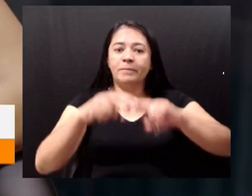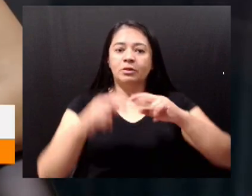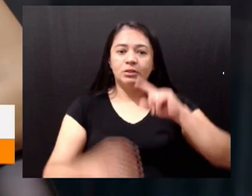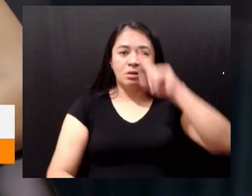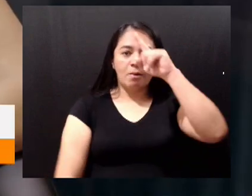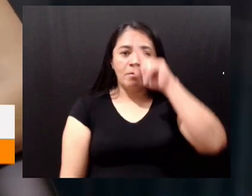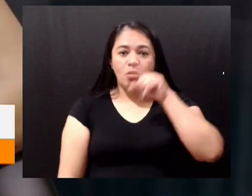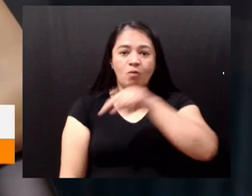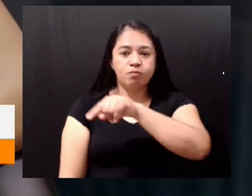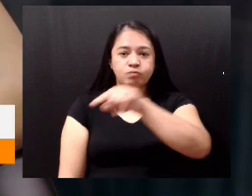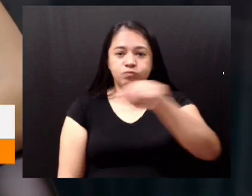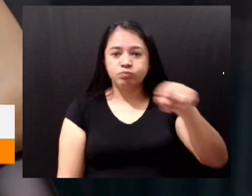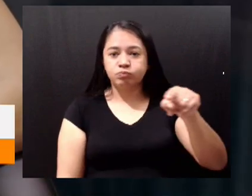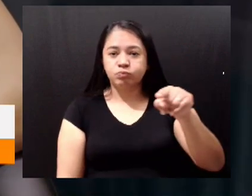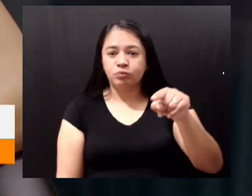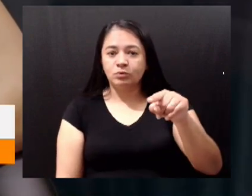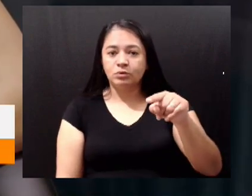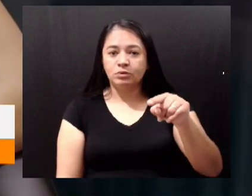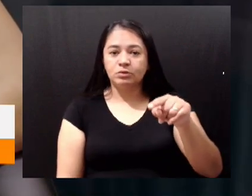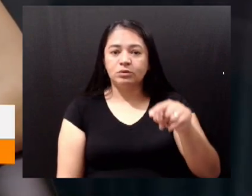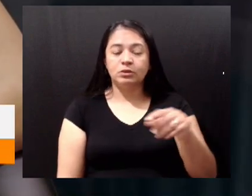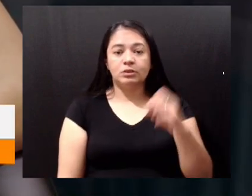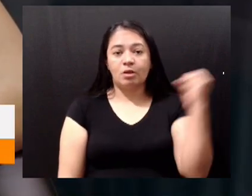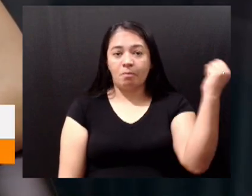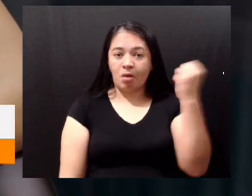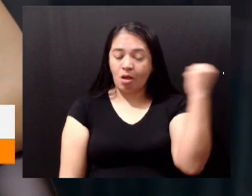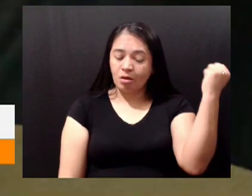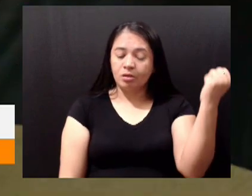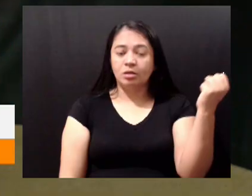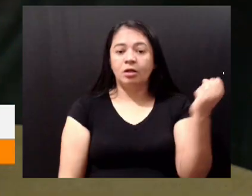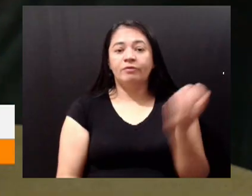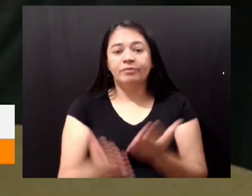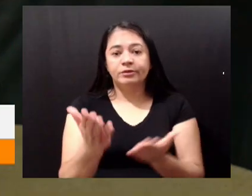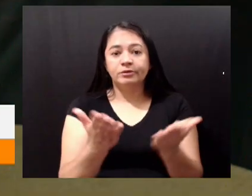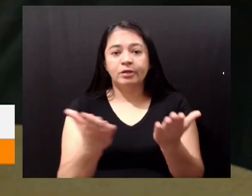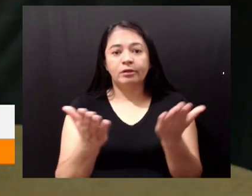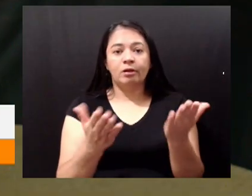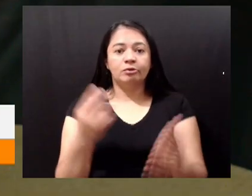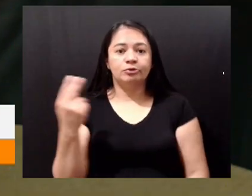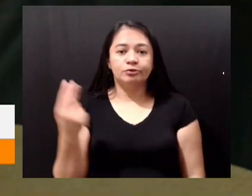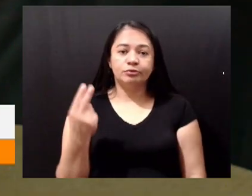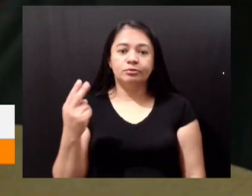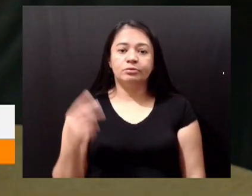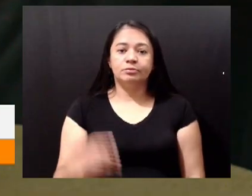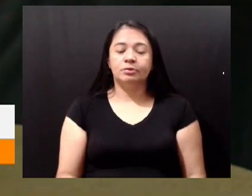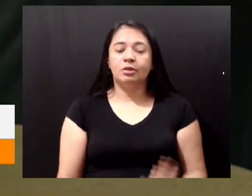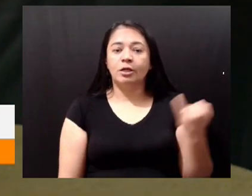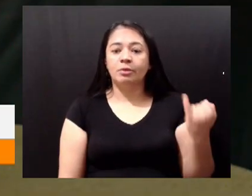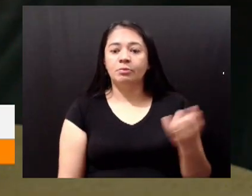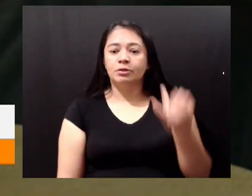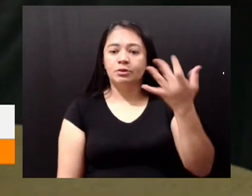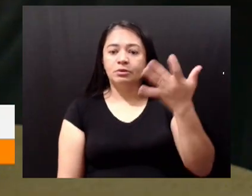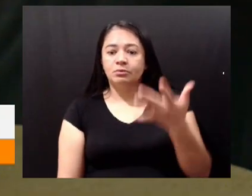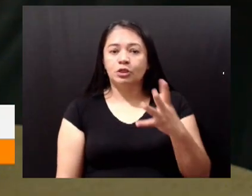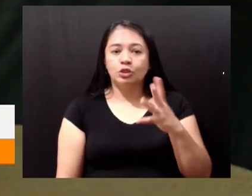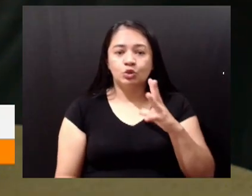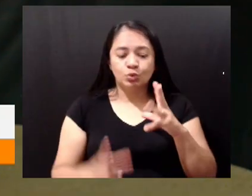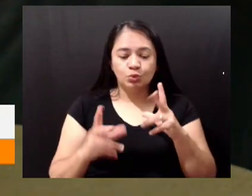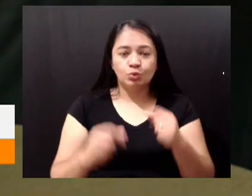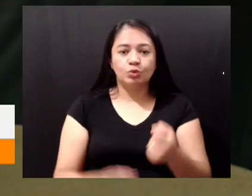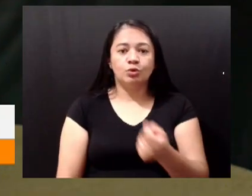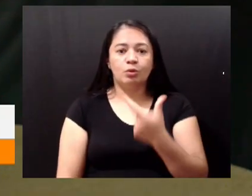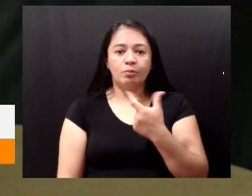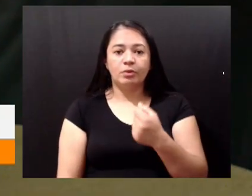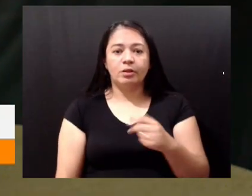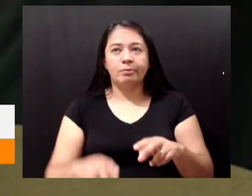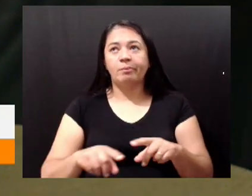ter uma infecção mais grave e não conseguir tratar. É importante a gente ressaltar, né, que todo medicamento, por mais simples que seja,